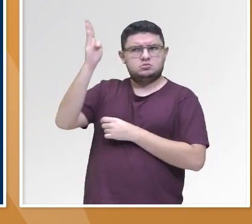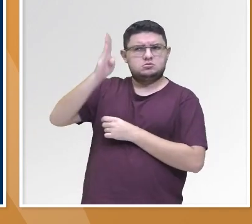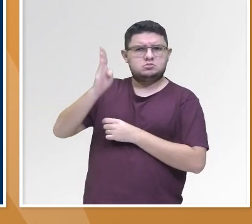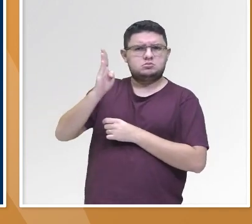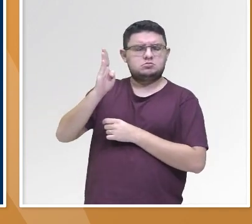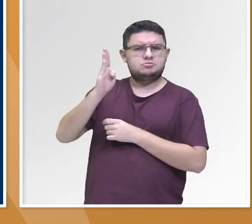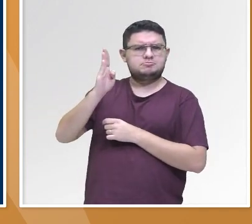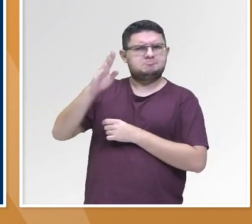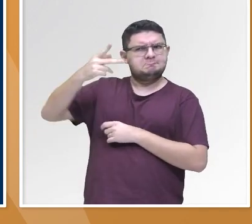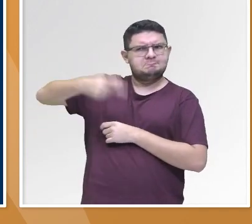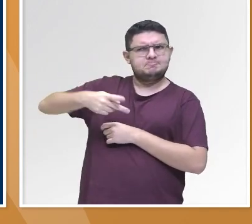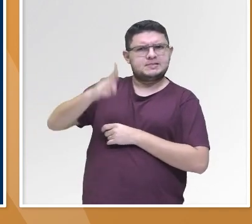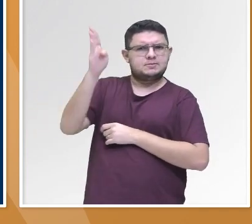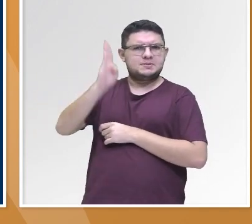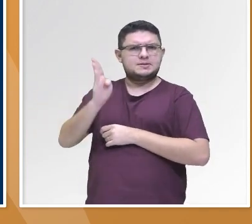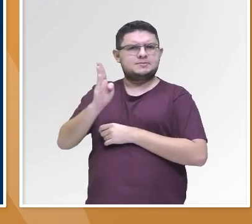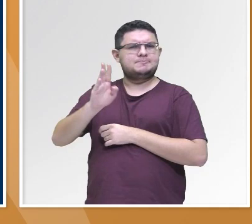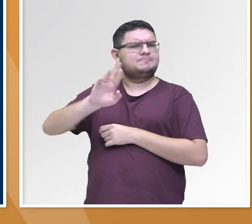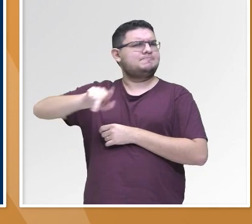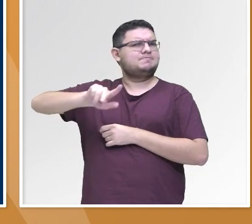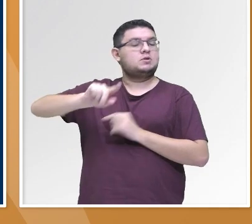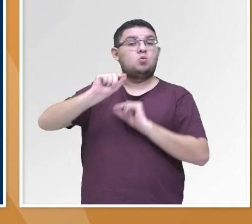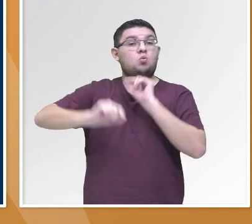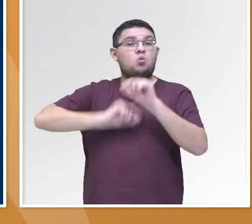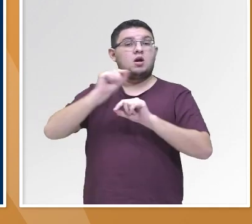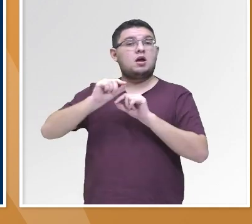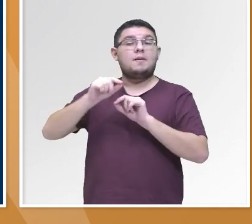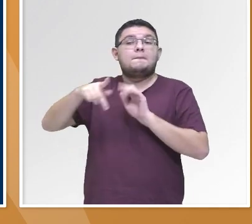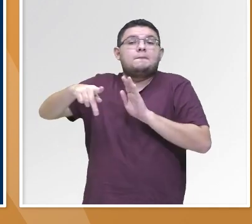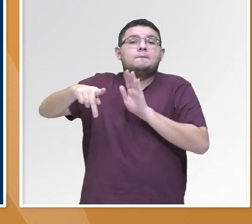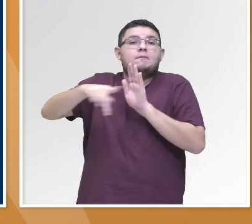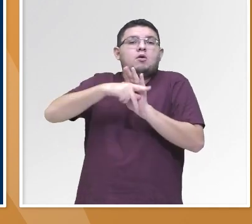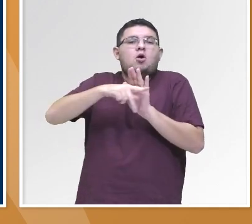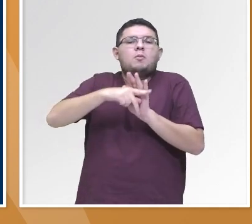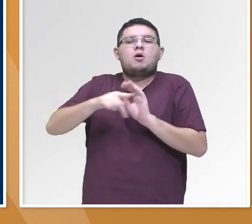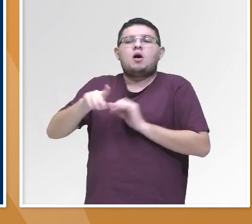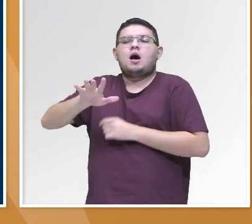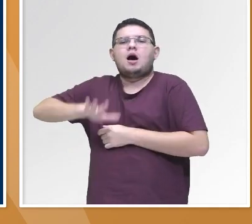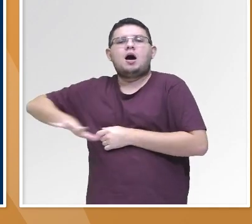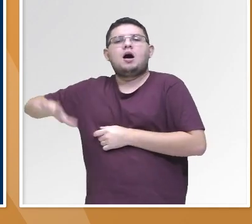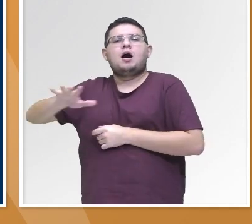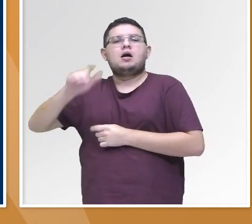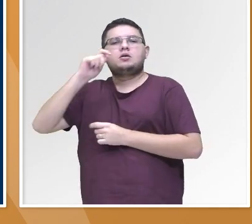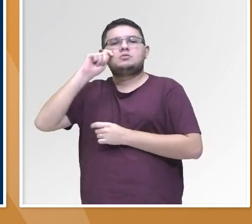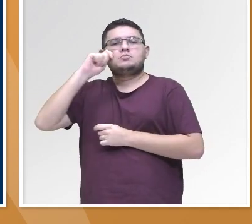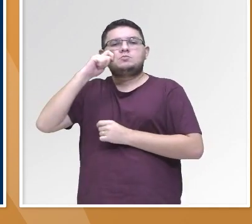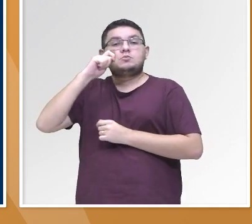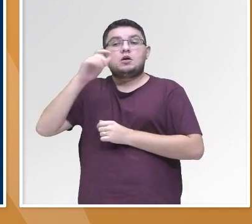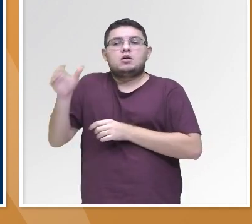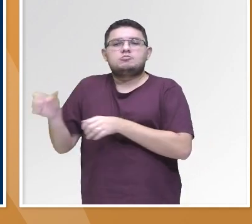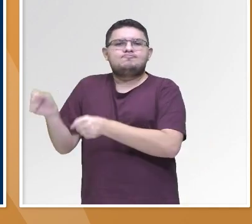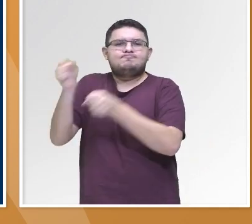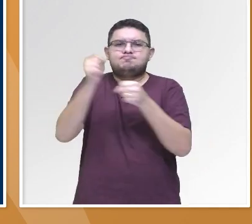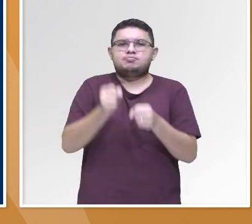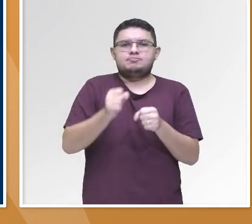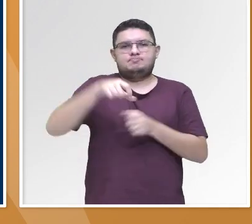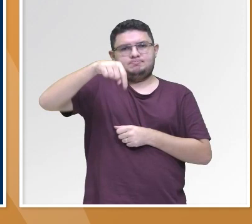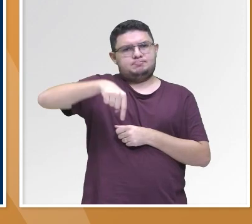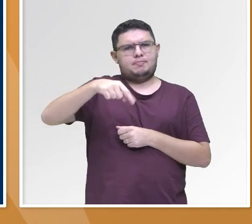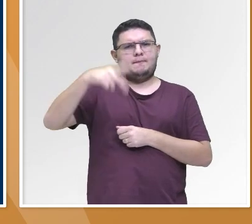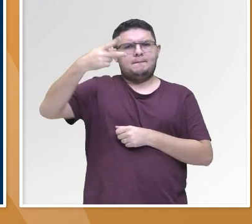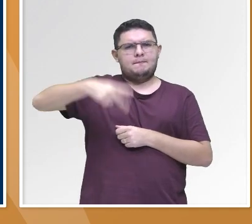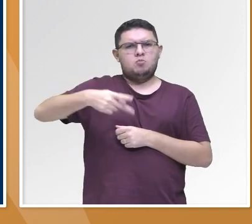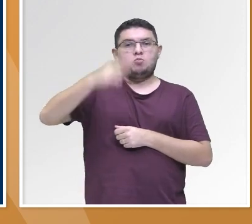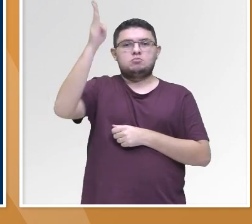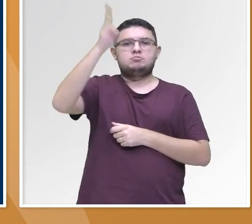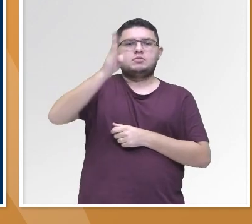que em algum momento esses africanos foram trazidos para o Brasil. E a gente vai ver que eles foram trazidos à força,